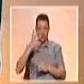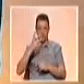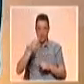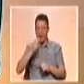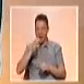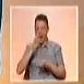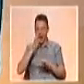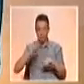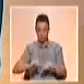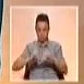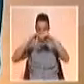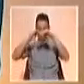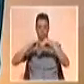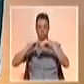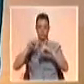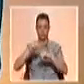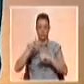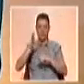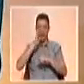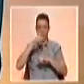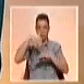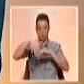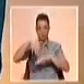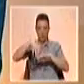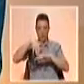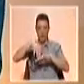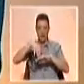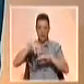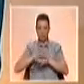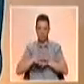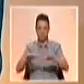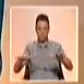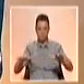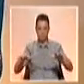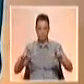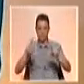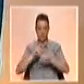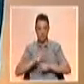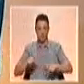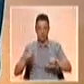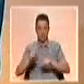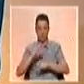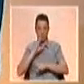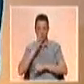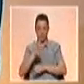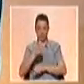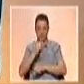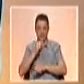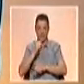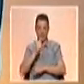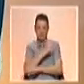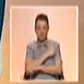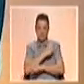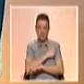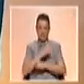cheia, isto evita que a água escorra logo pelos pavimentos, cidades que estão